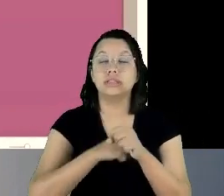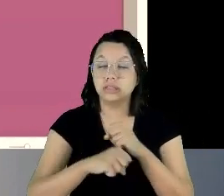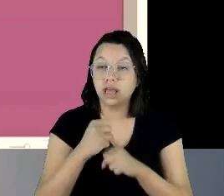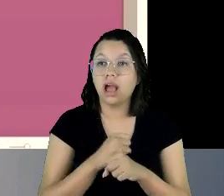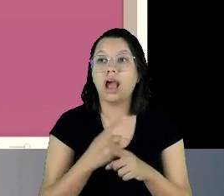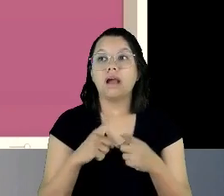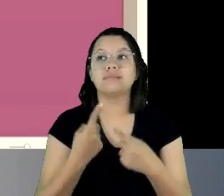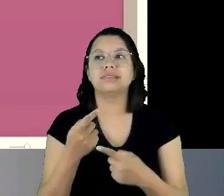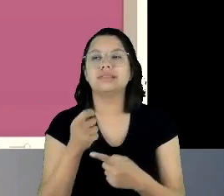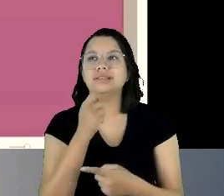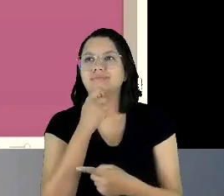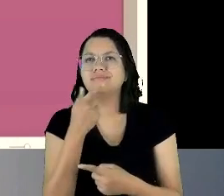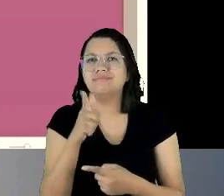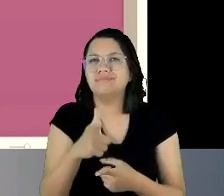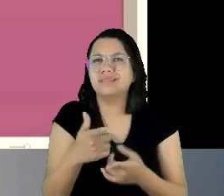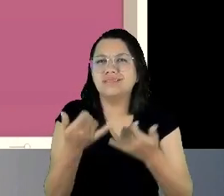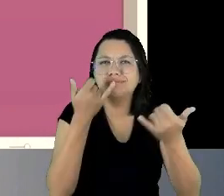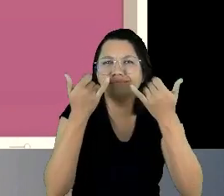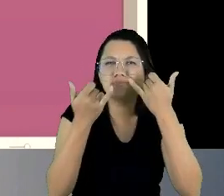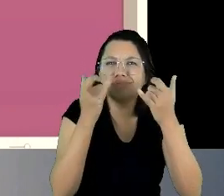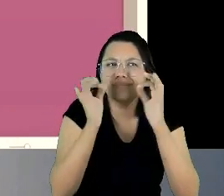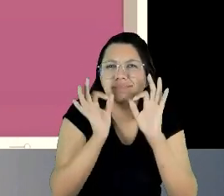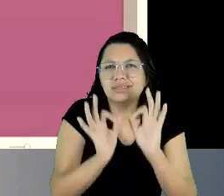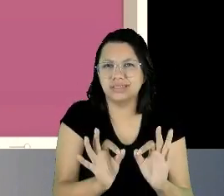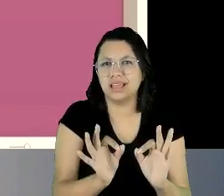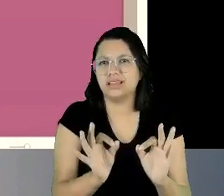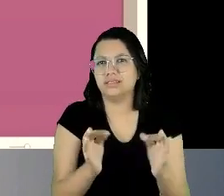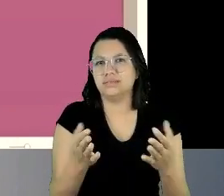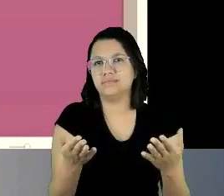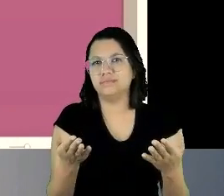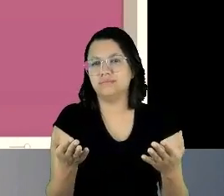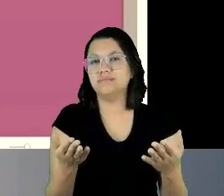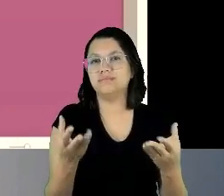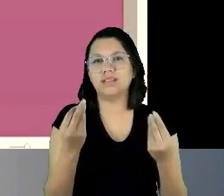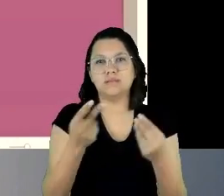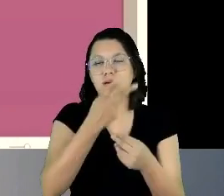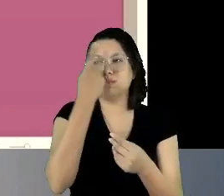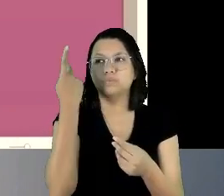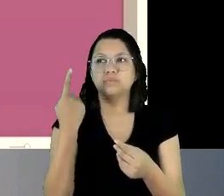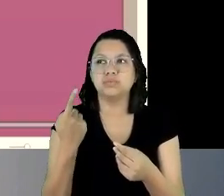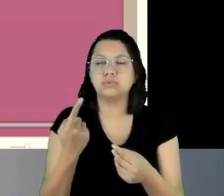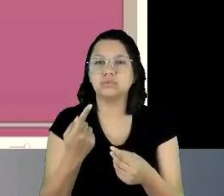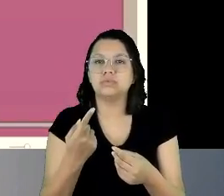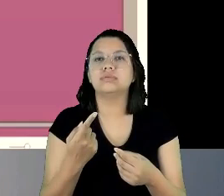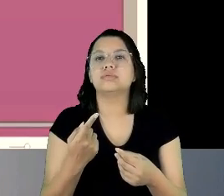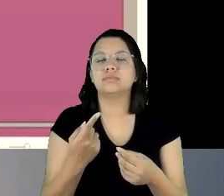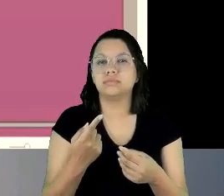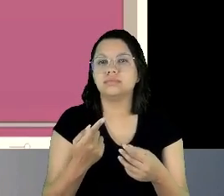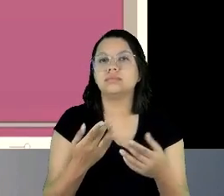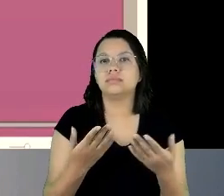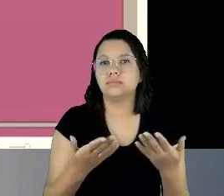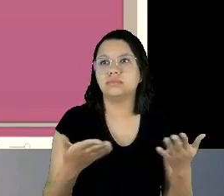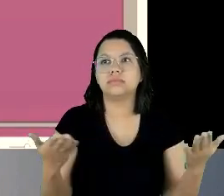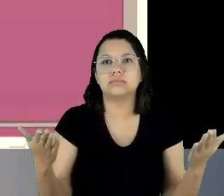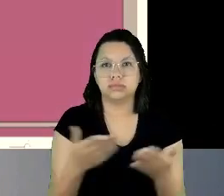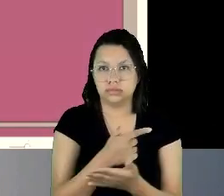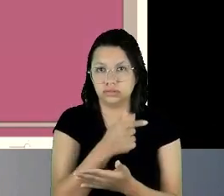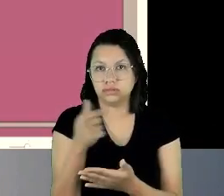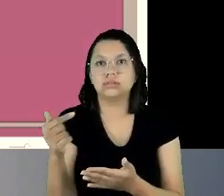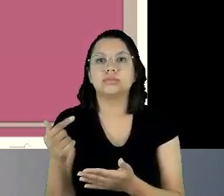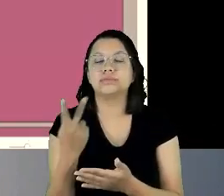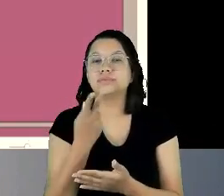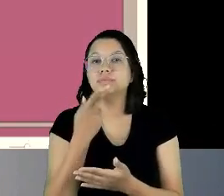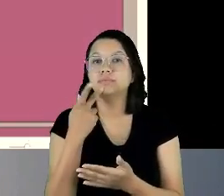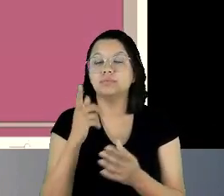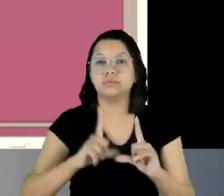tem informações precisas e muita gente, né, inclusive com essa semana com o lançamento da